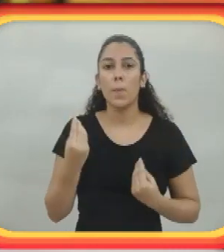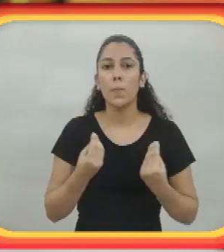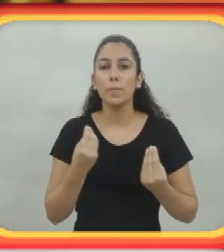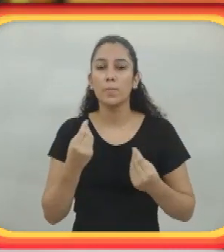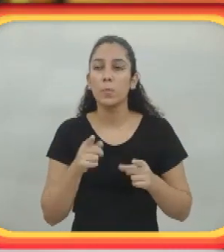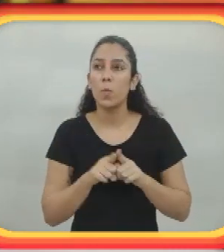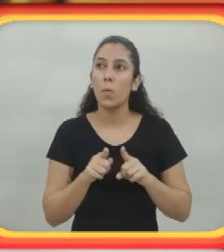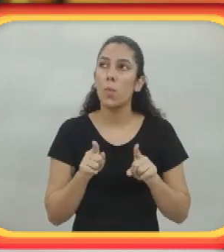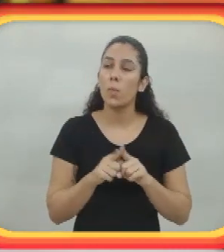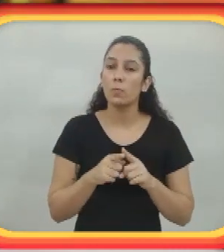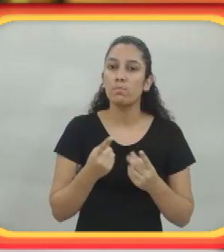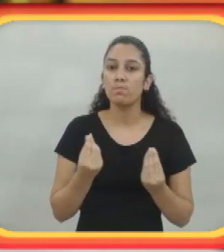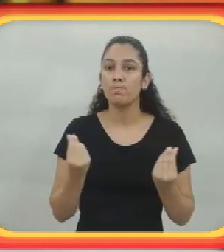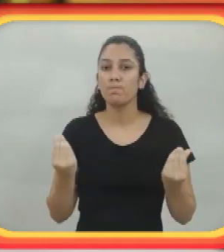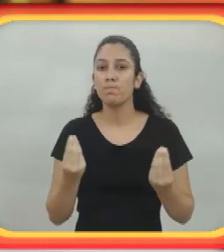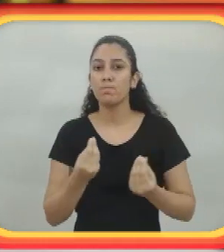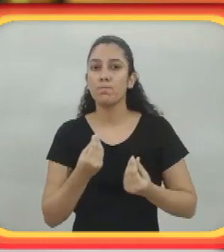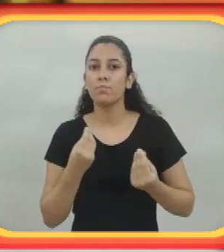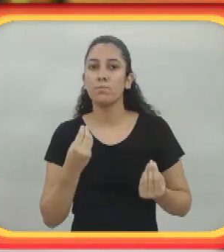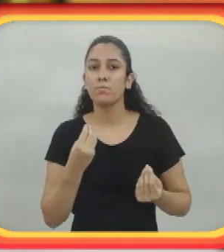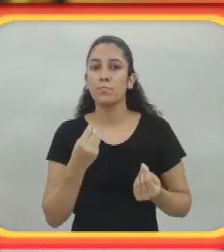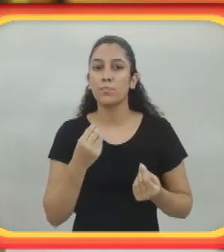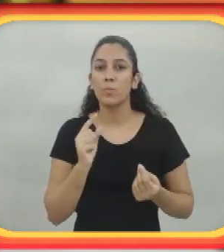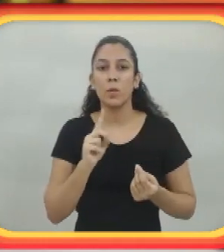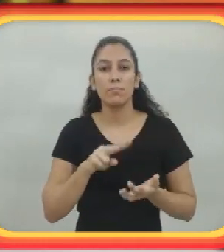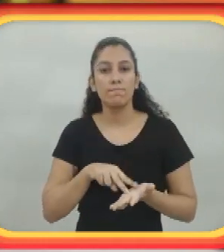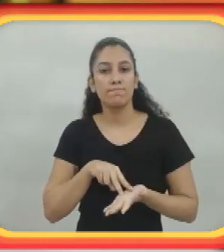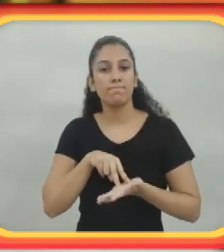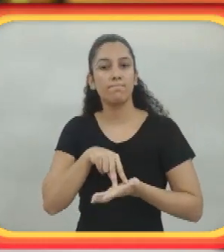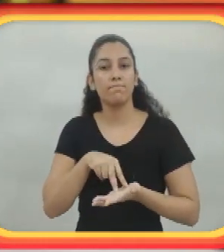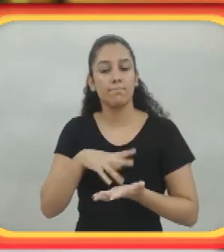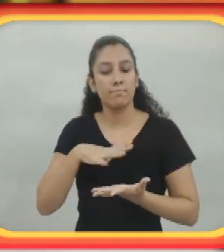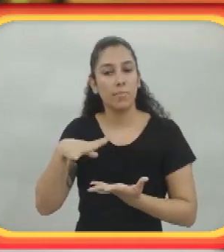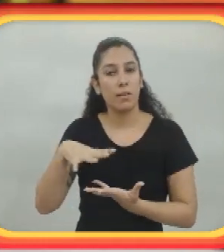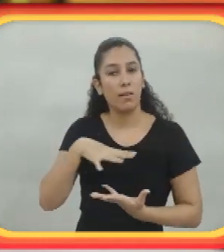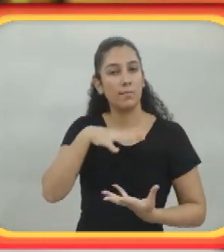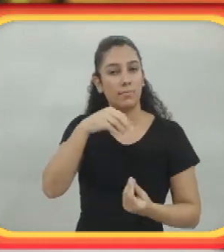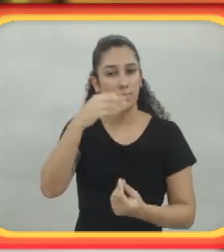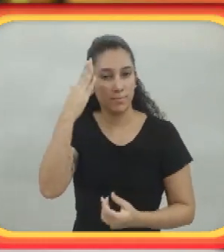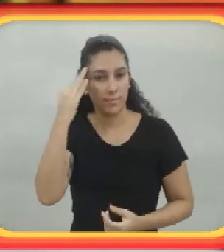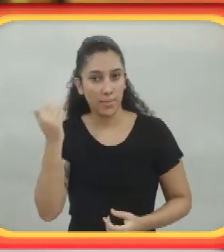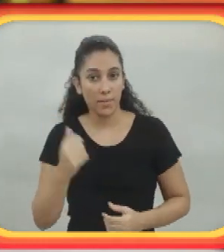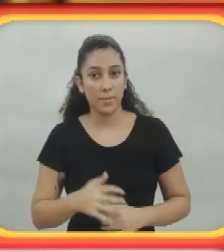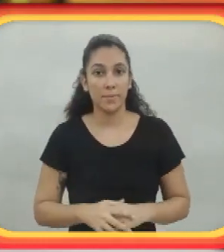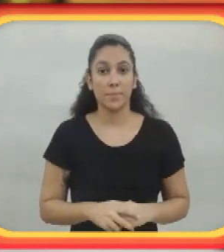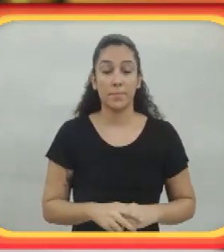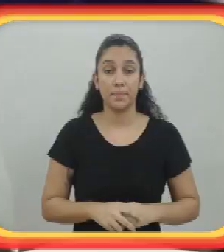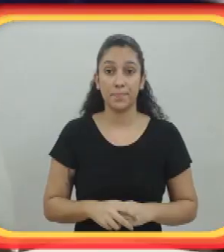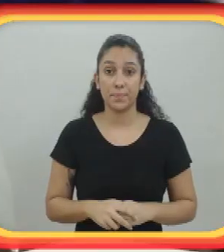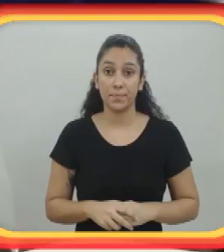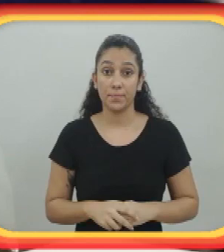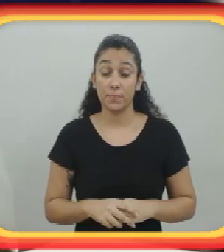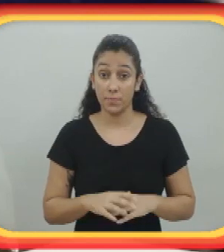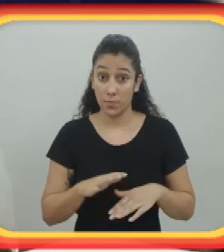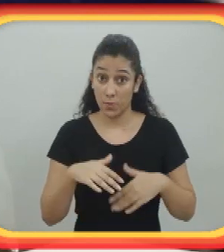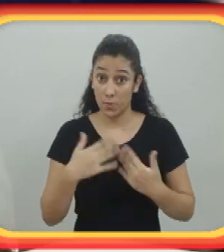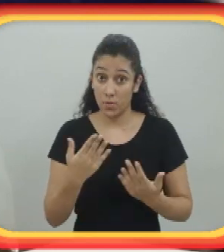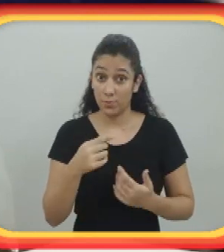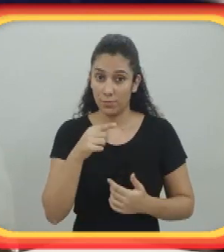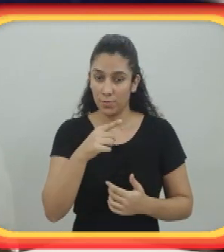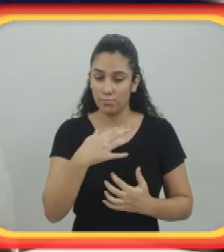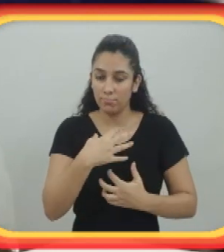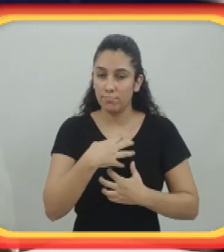do que alegria, é como se fosse uma plenitude de alma, sabe? À medida que